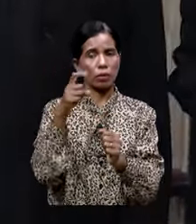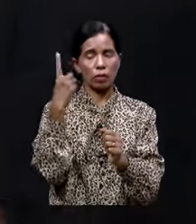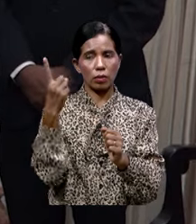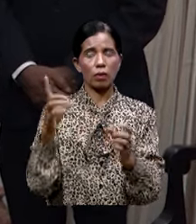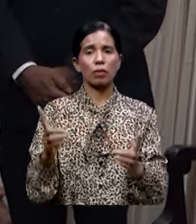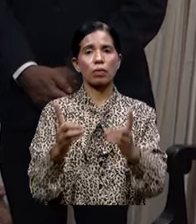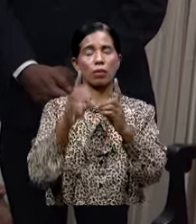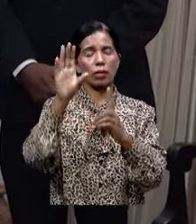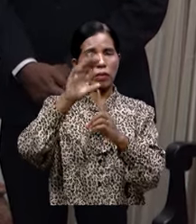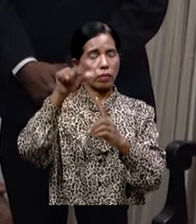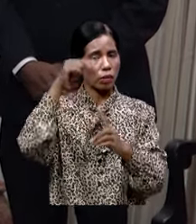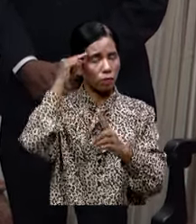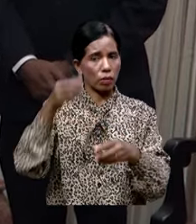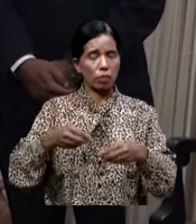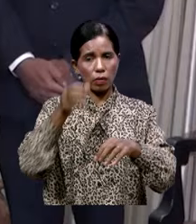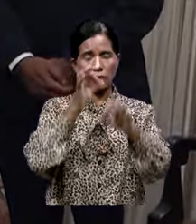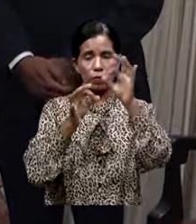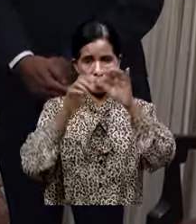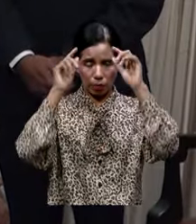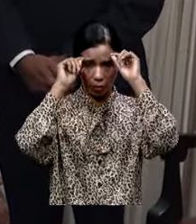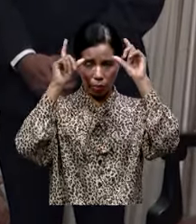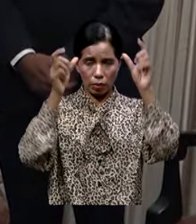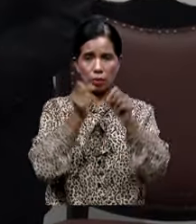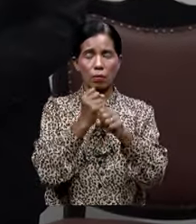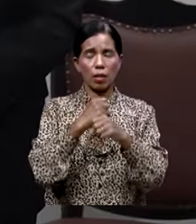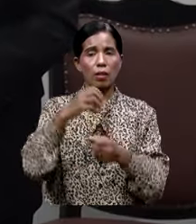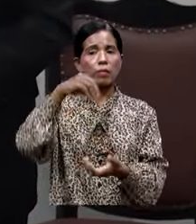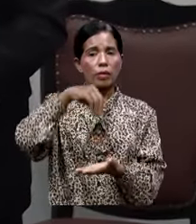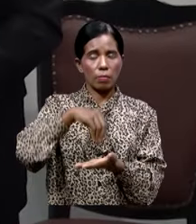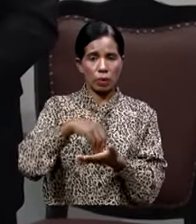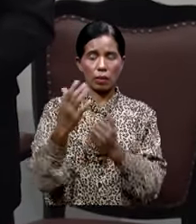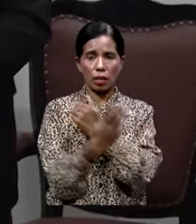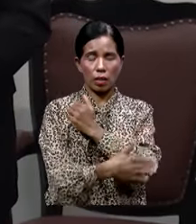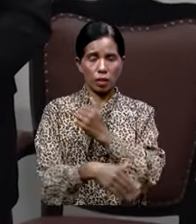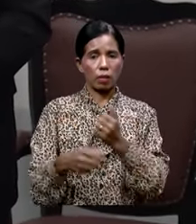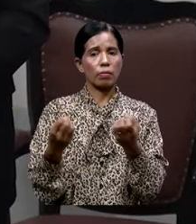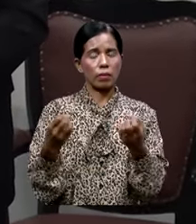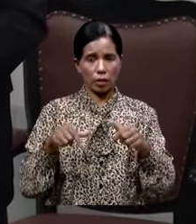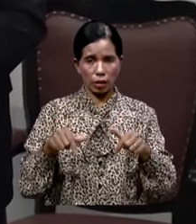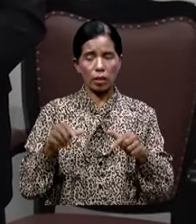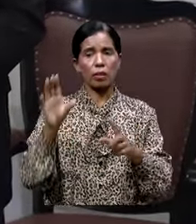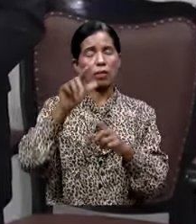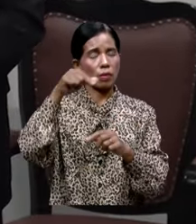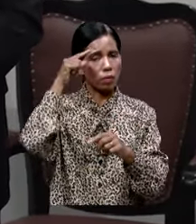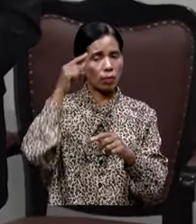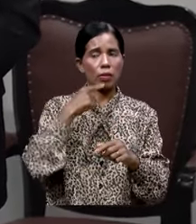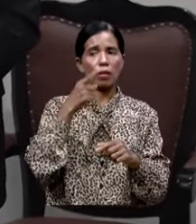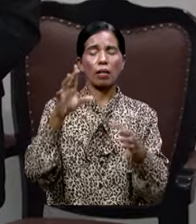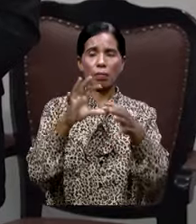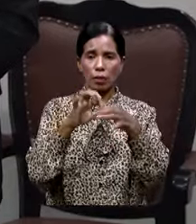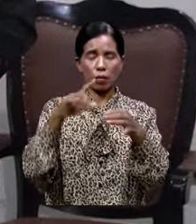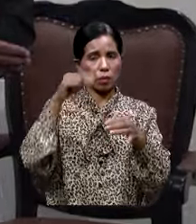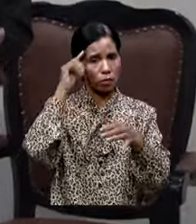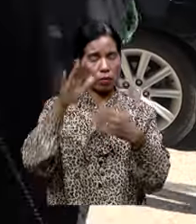o hadifo confiança ba Timor-Leste a tu mai halo investimento ia are oi oin tambane chefe governo orienta ona membro governo